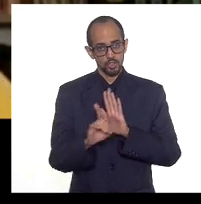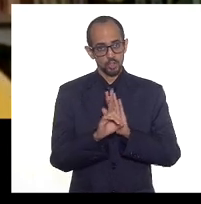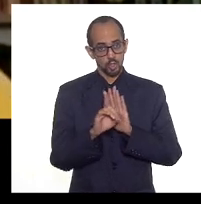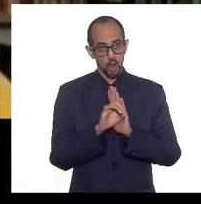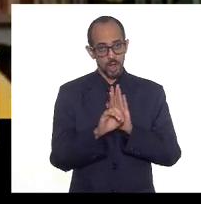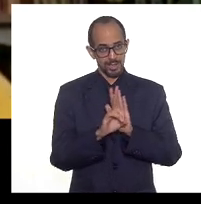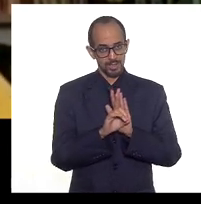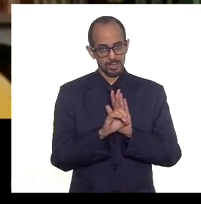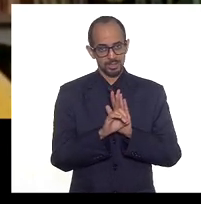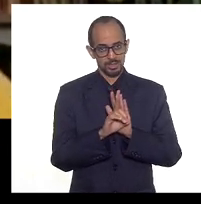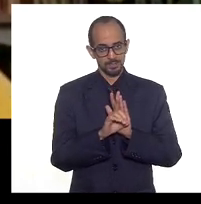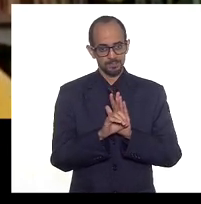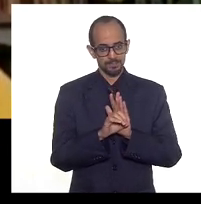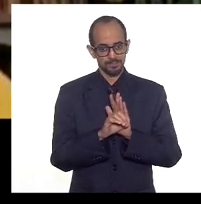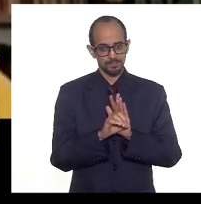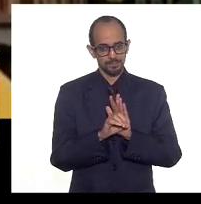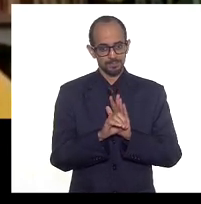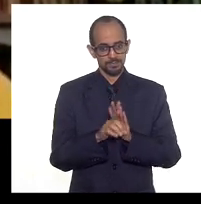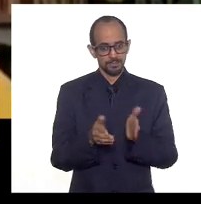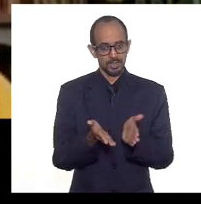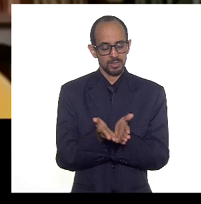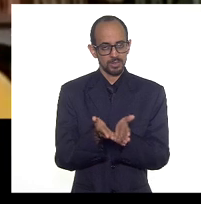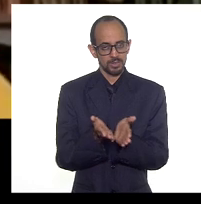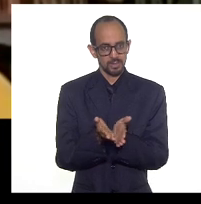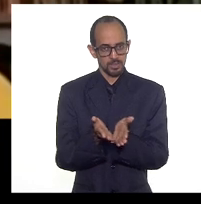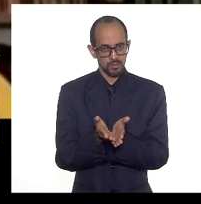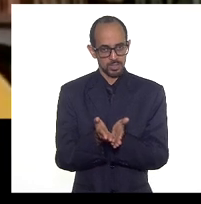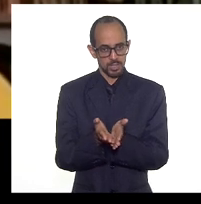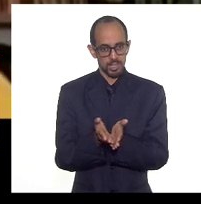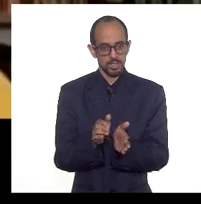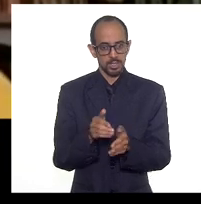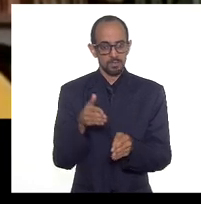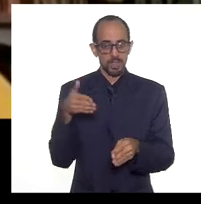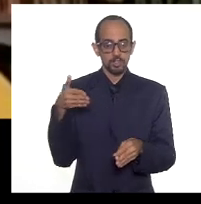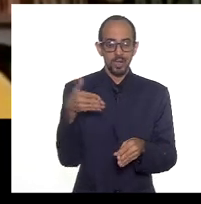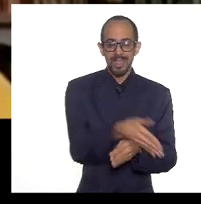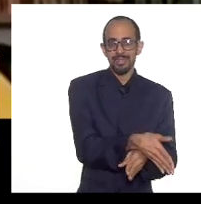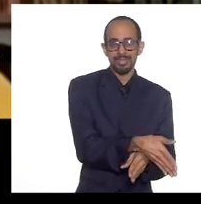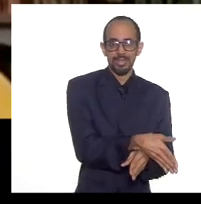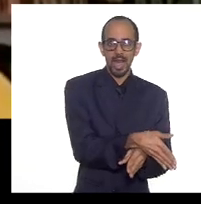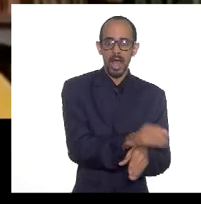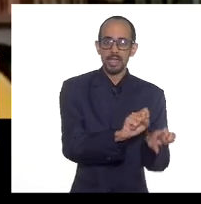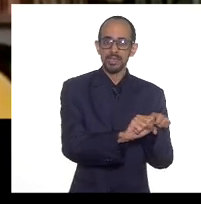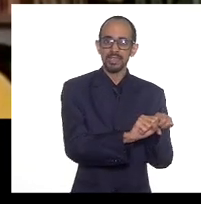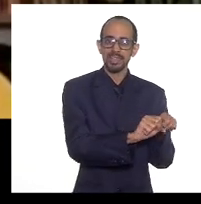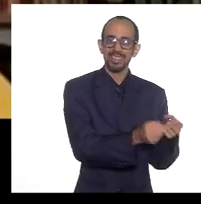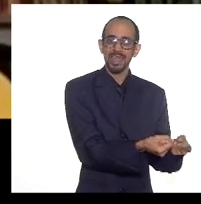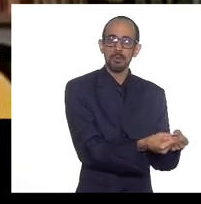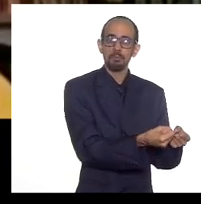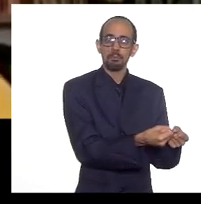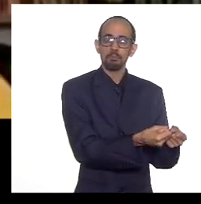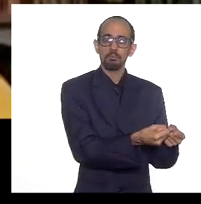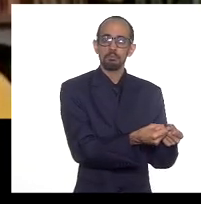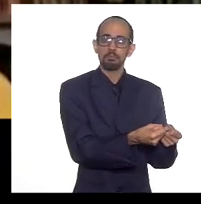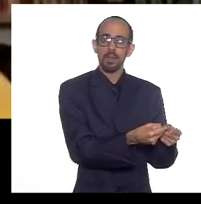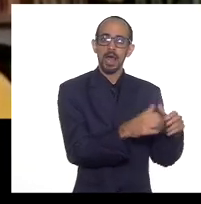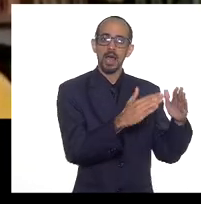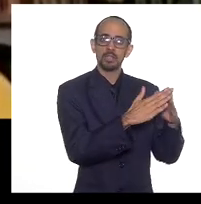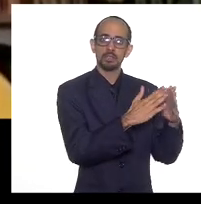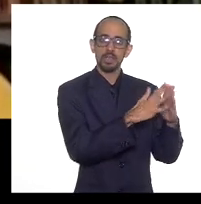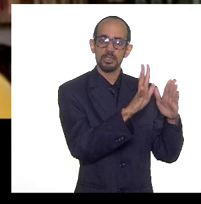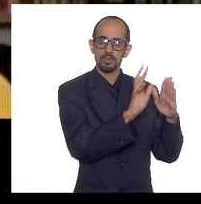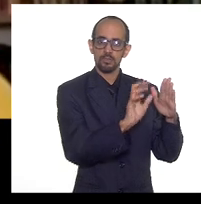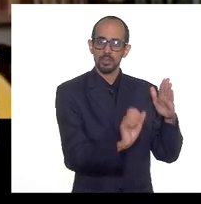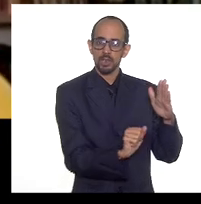evangélica, passou a invadir as comunidades de terreiro, depredá-las, agredir física e moralmente seus